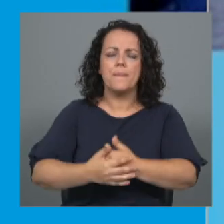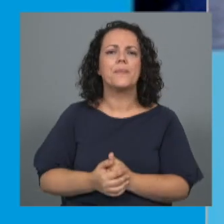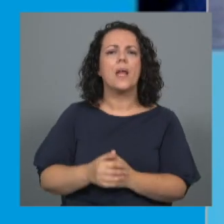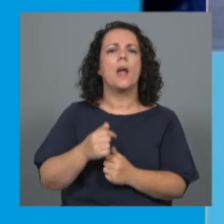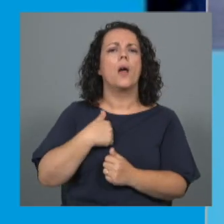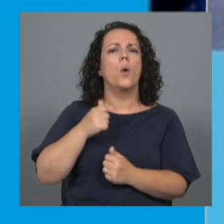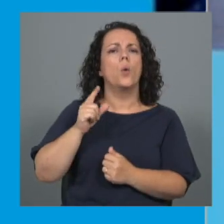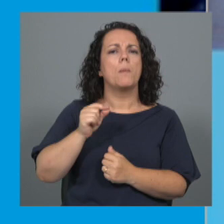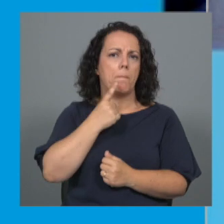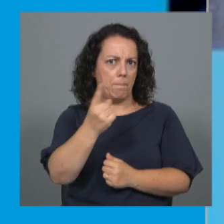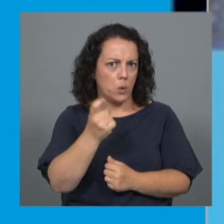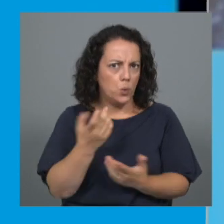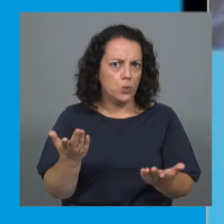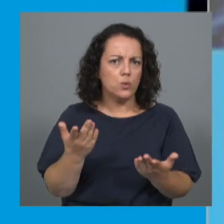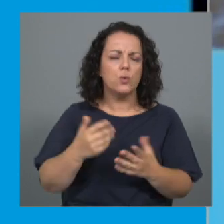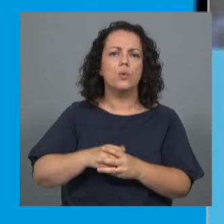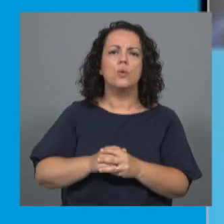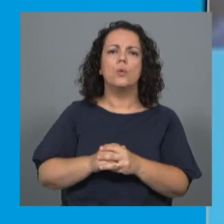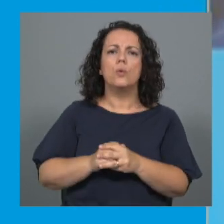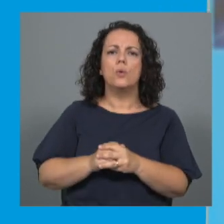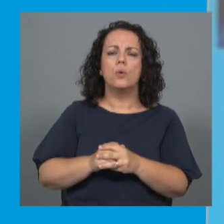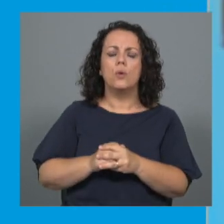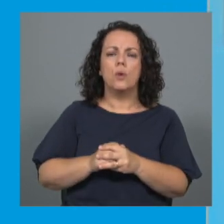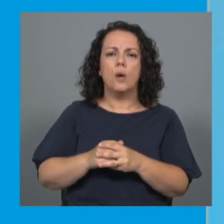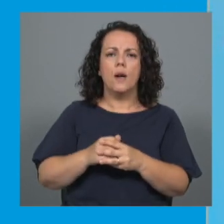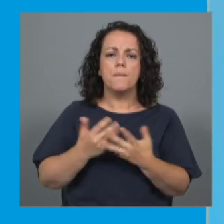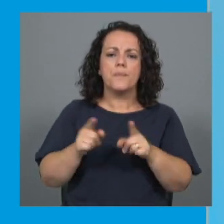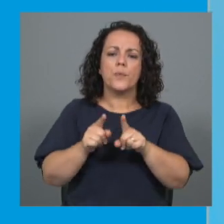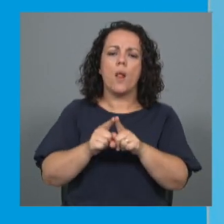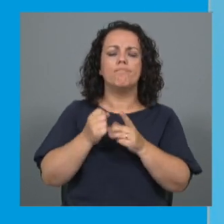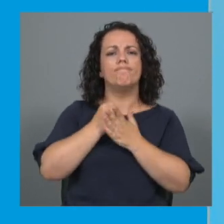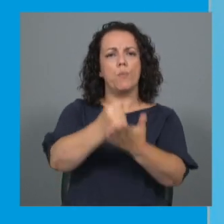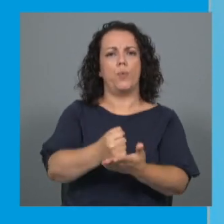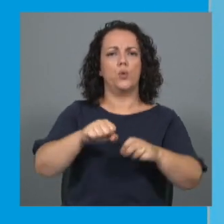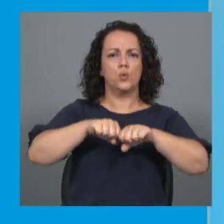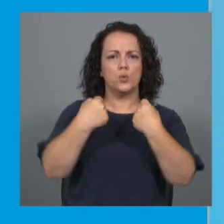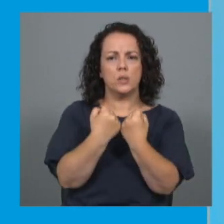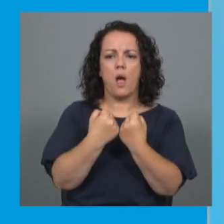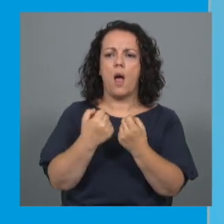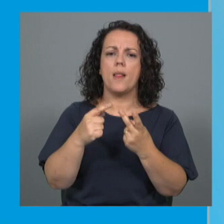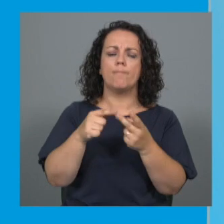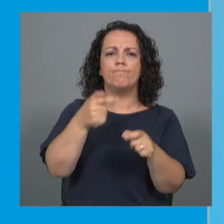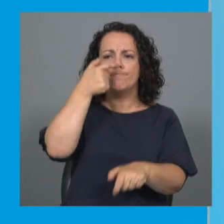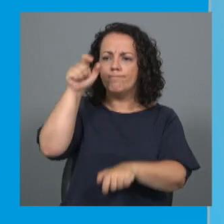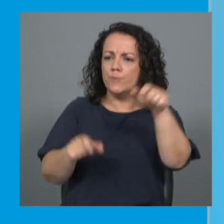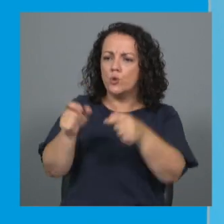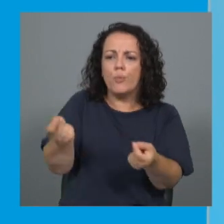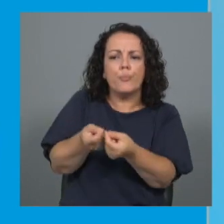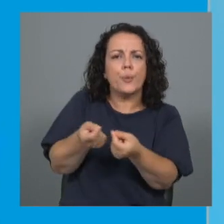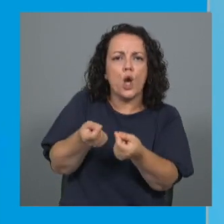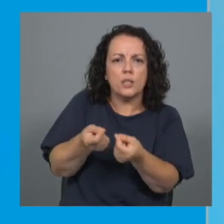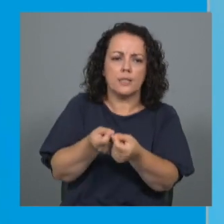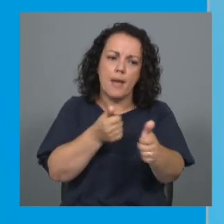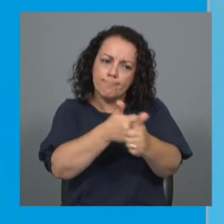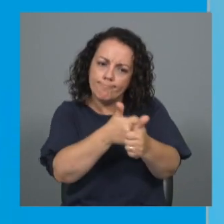pergunto, investir num conjunto de apoio social, de proximidade de pessoas que monitorizem,